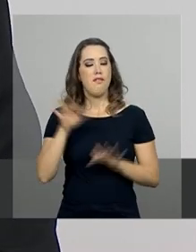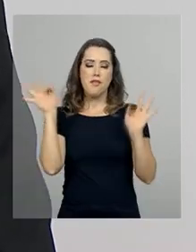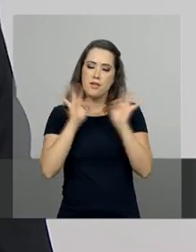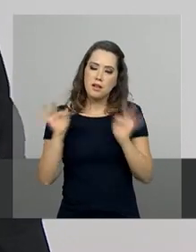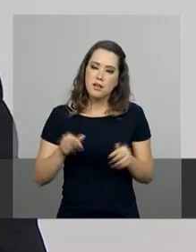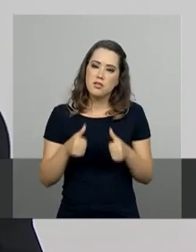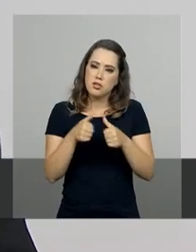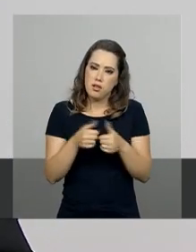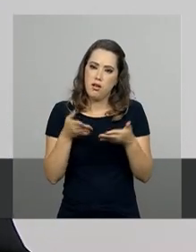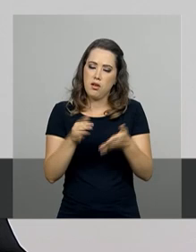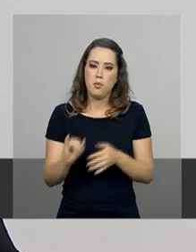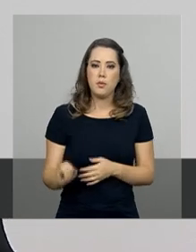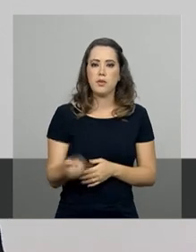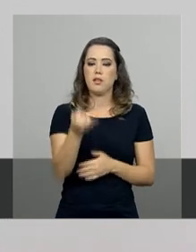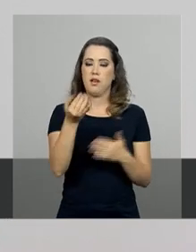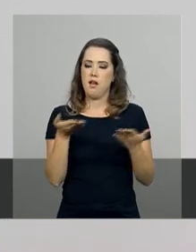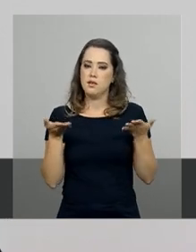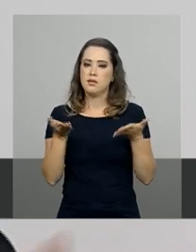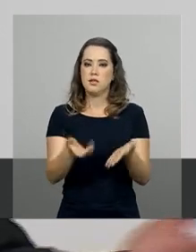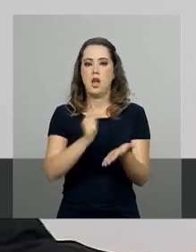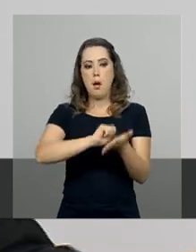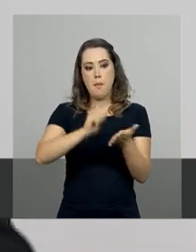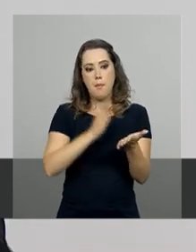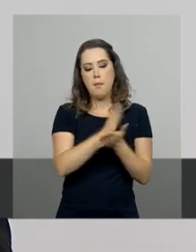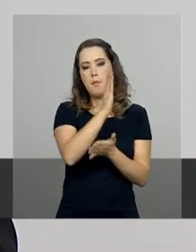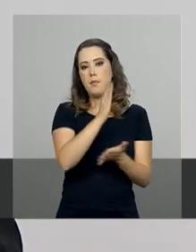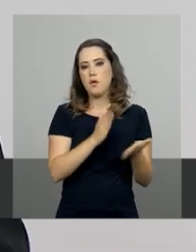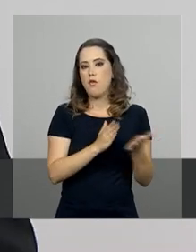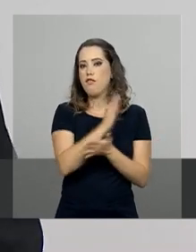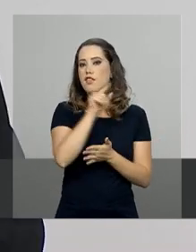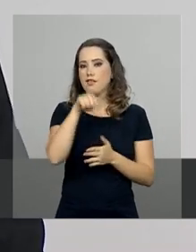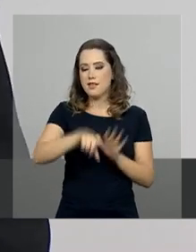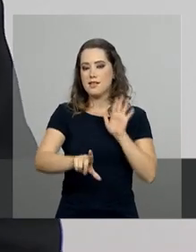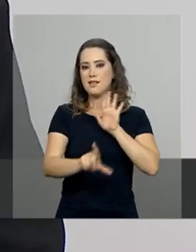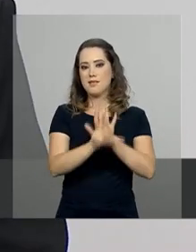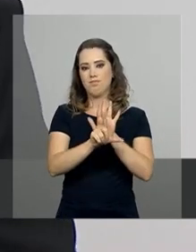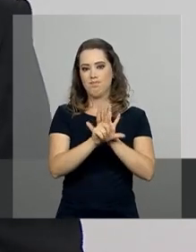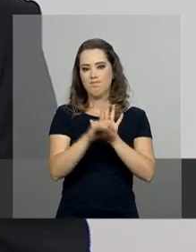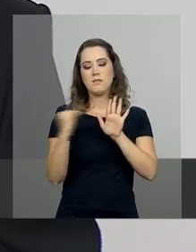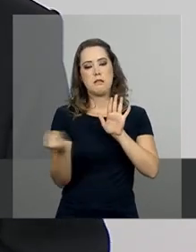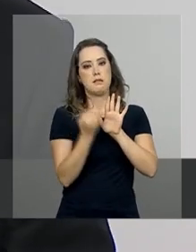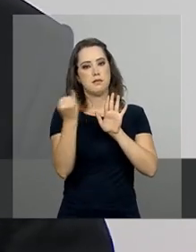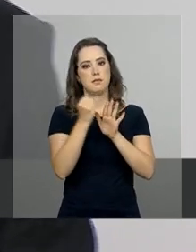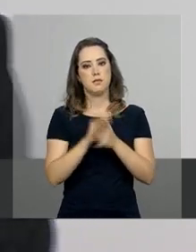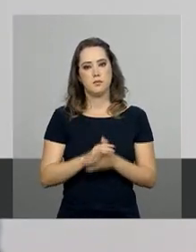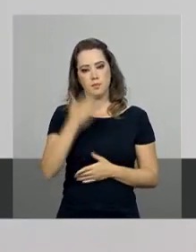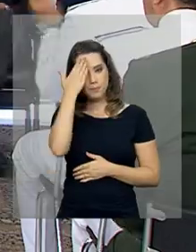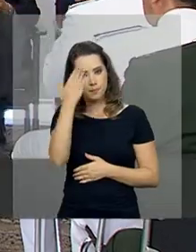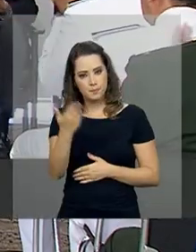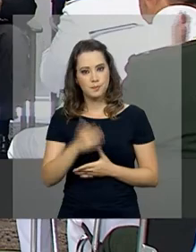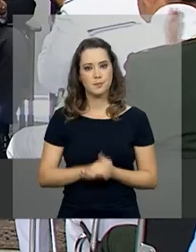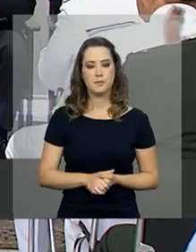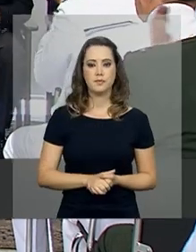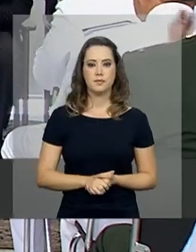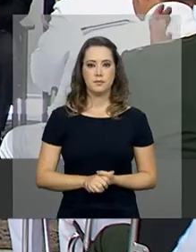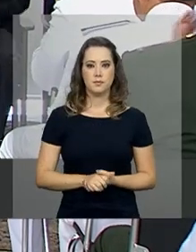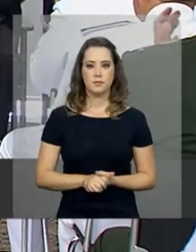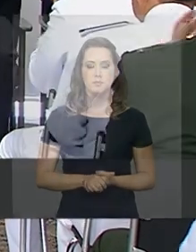de ter oportunidade de está sancionando de texto sancionado essa tão importante ler muito obrigado